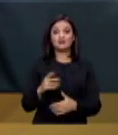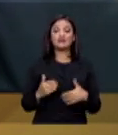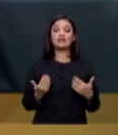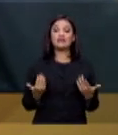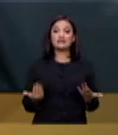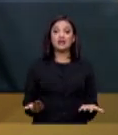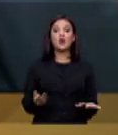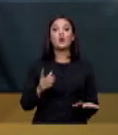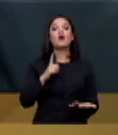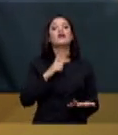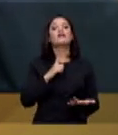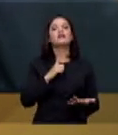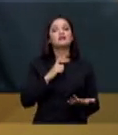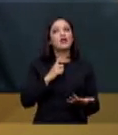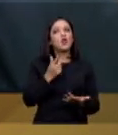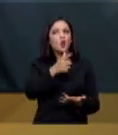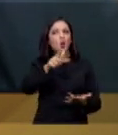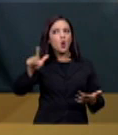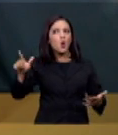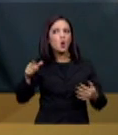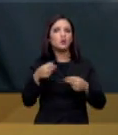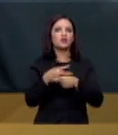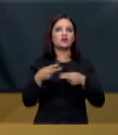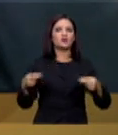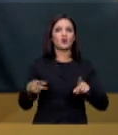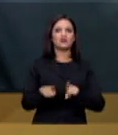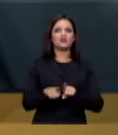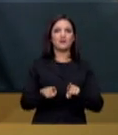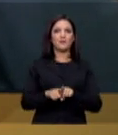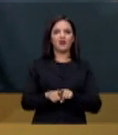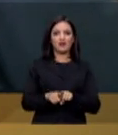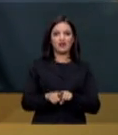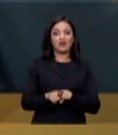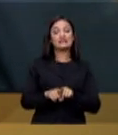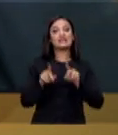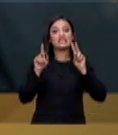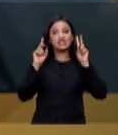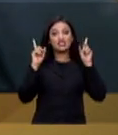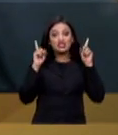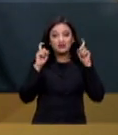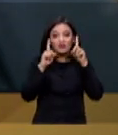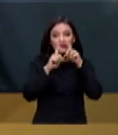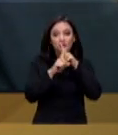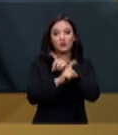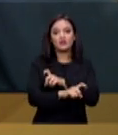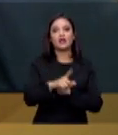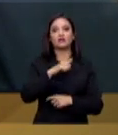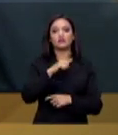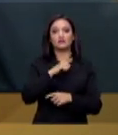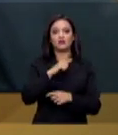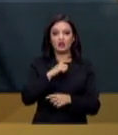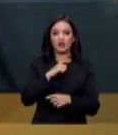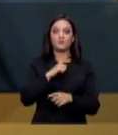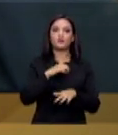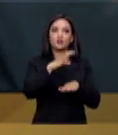a toda uma carga muito forte das dificuldades naturais de uma unidade da